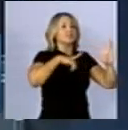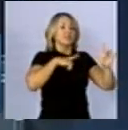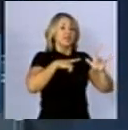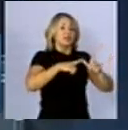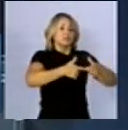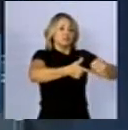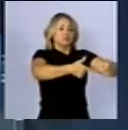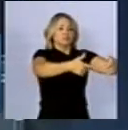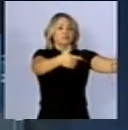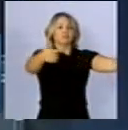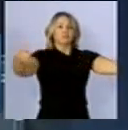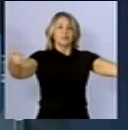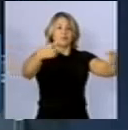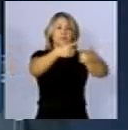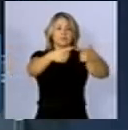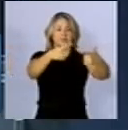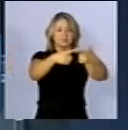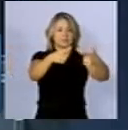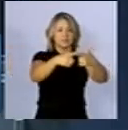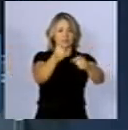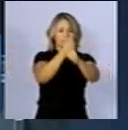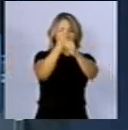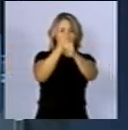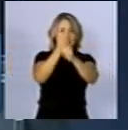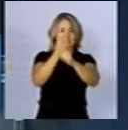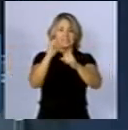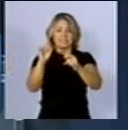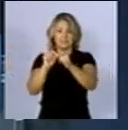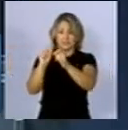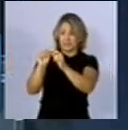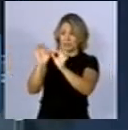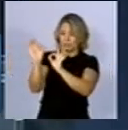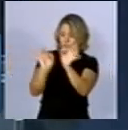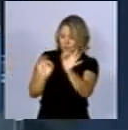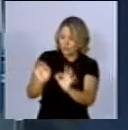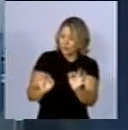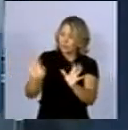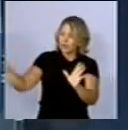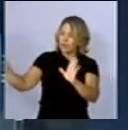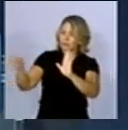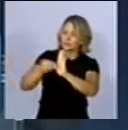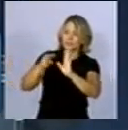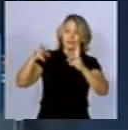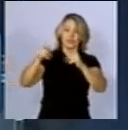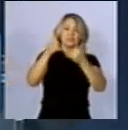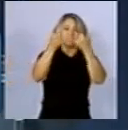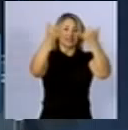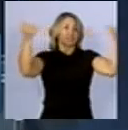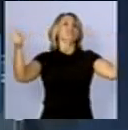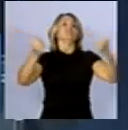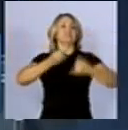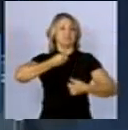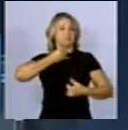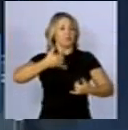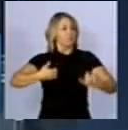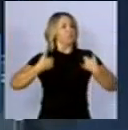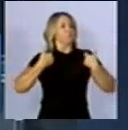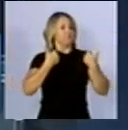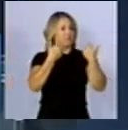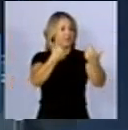obras. Se a gente, por exemplo, fizer um programa para adequar todas as linhas, vai ser uma festa teoricamente para